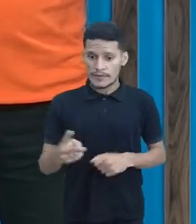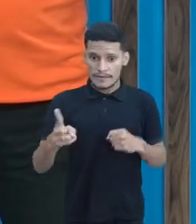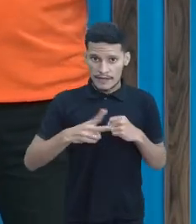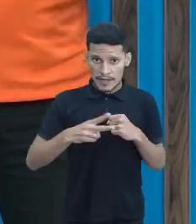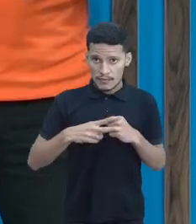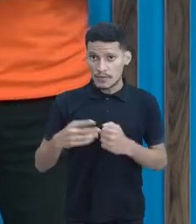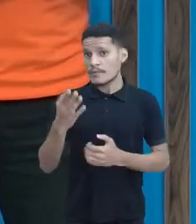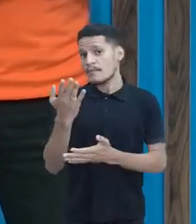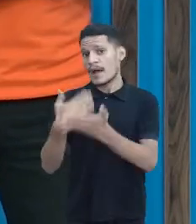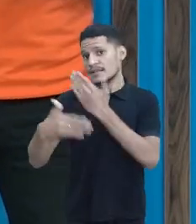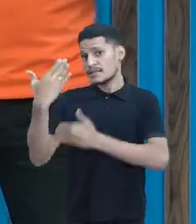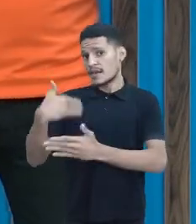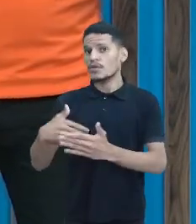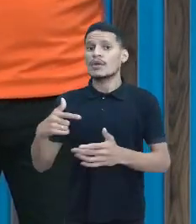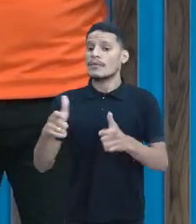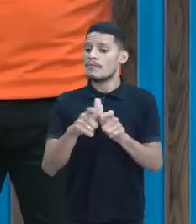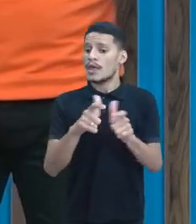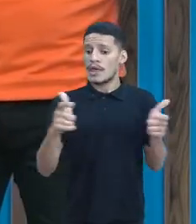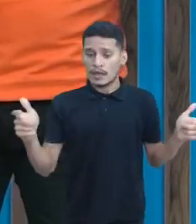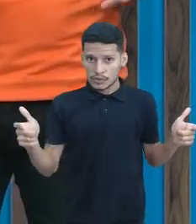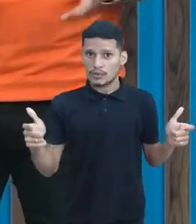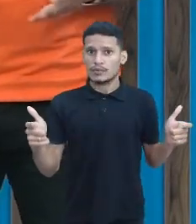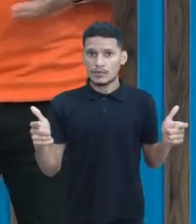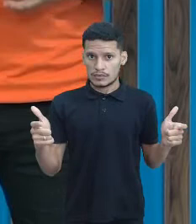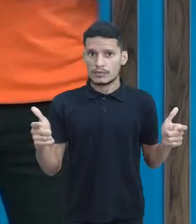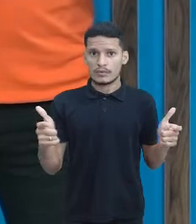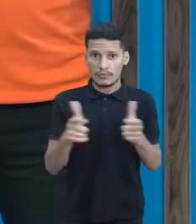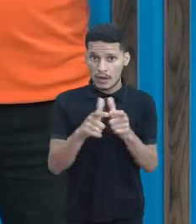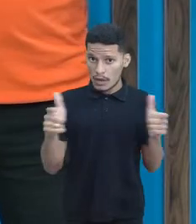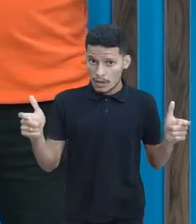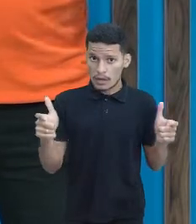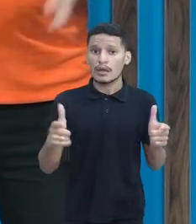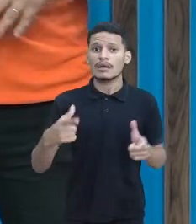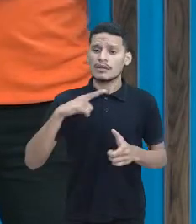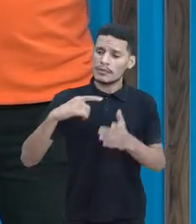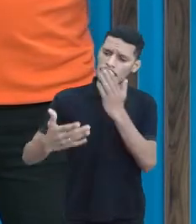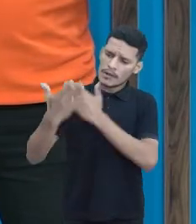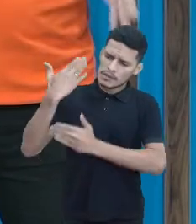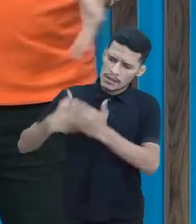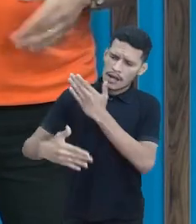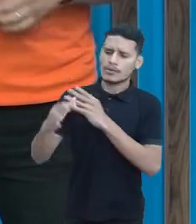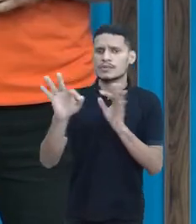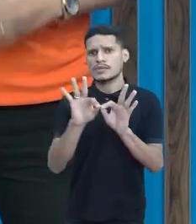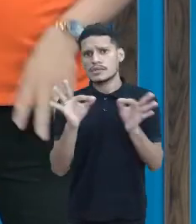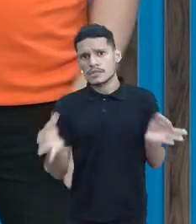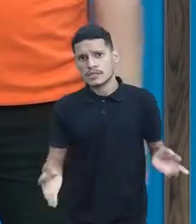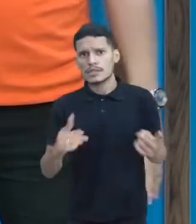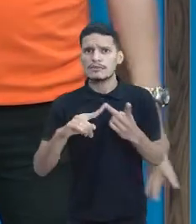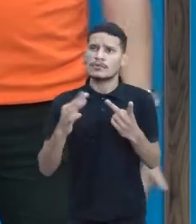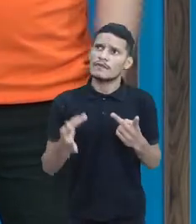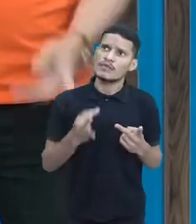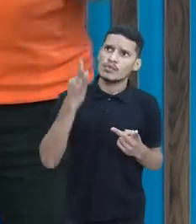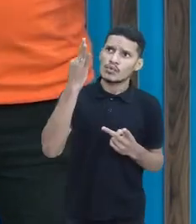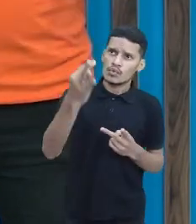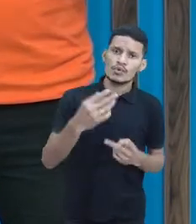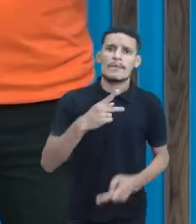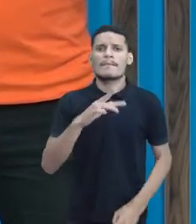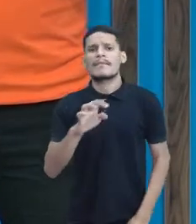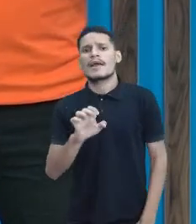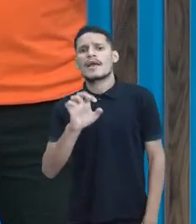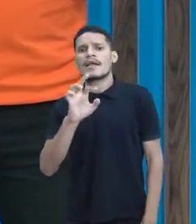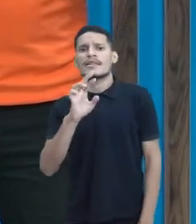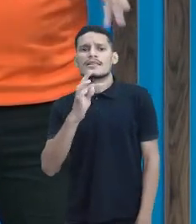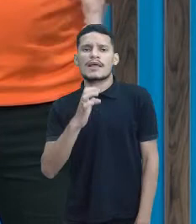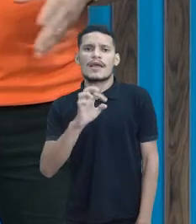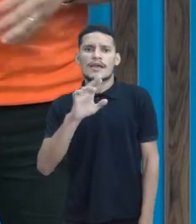passado em si, ele é imenso, imenso. Tem passado simples, tem futuro do pretérito, tem o